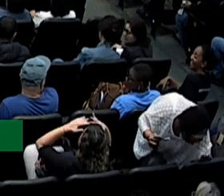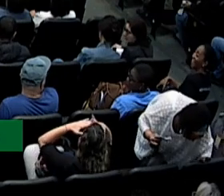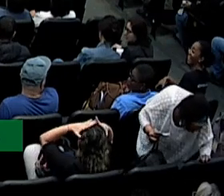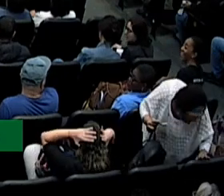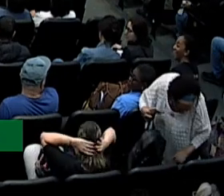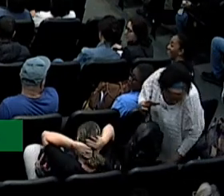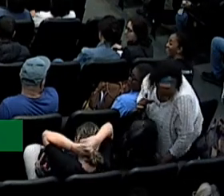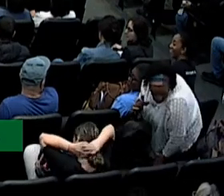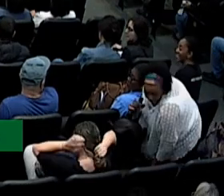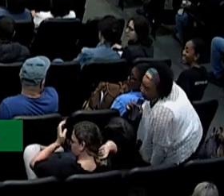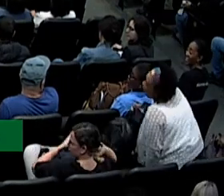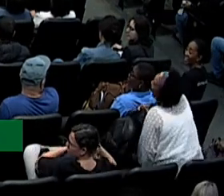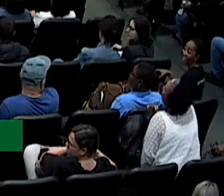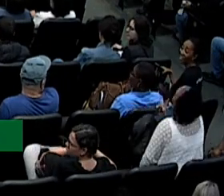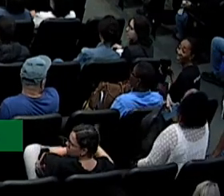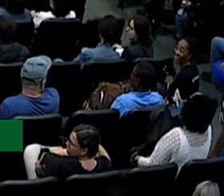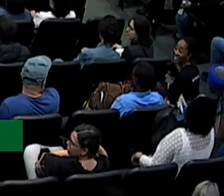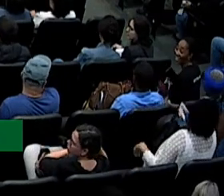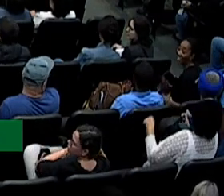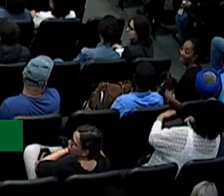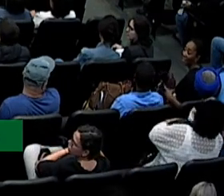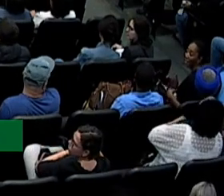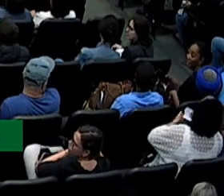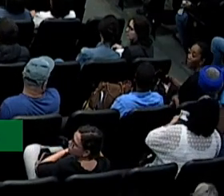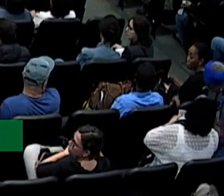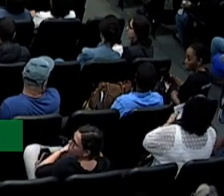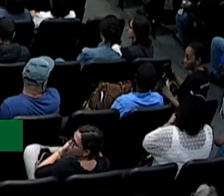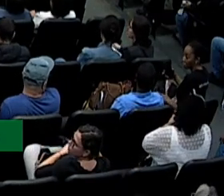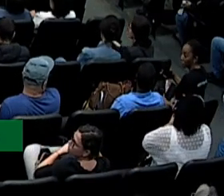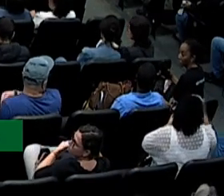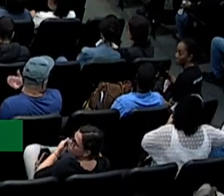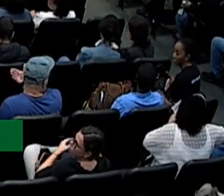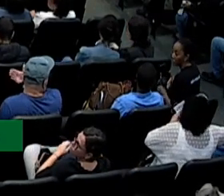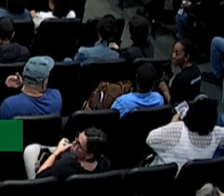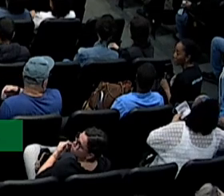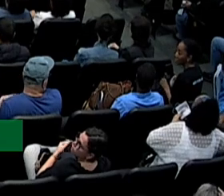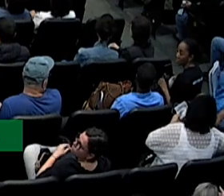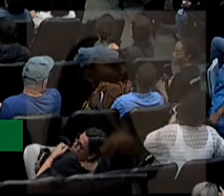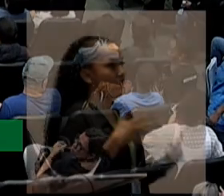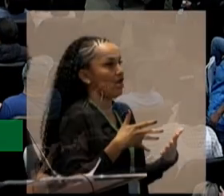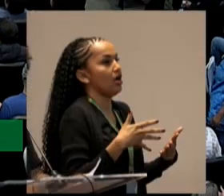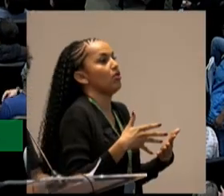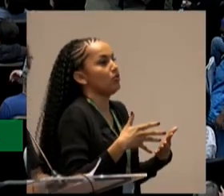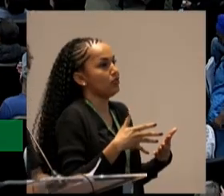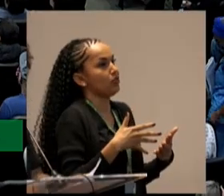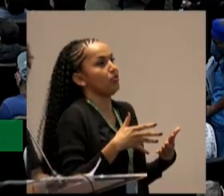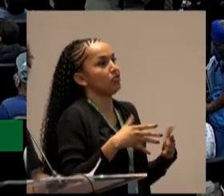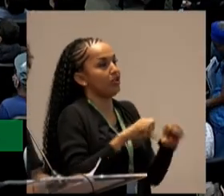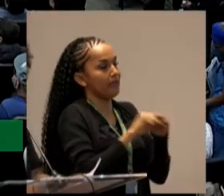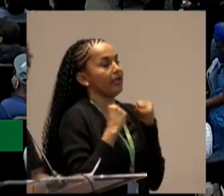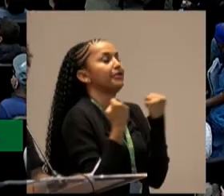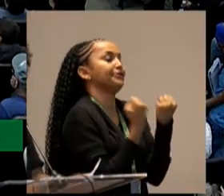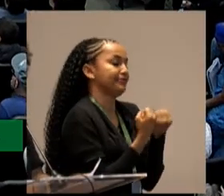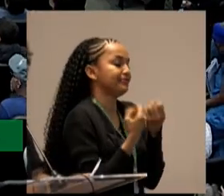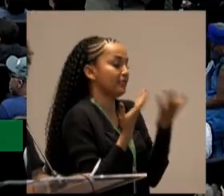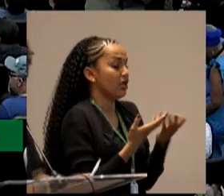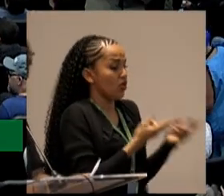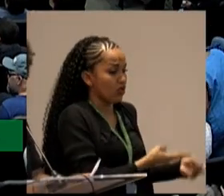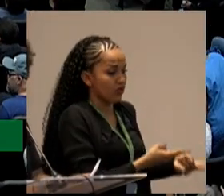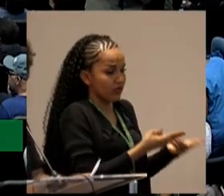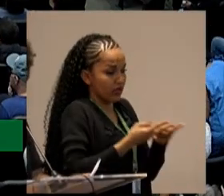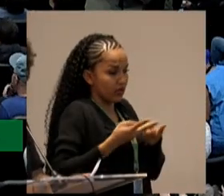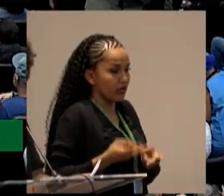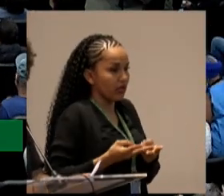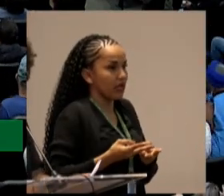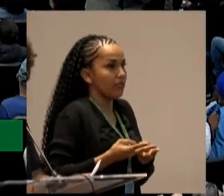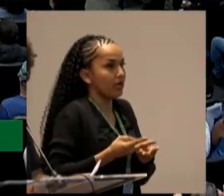diz minha mãe. É, dando prosseguimento, então, ao evento, convidamos para fazer